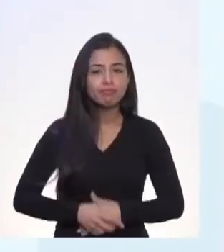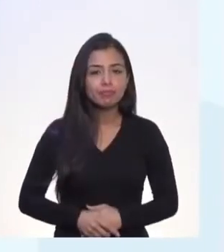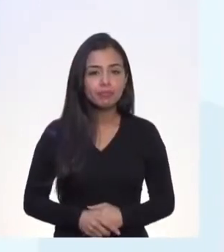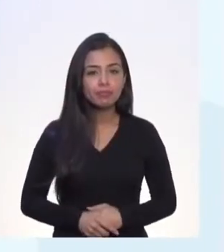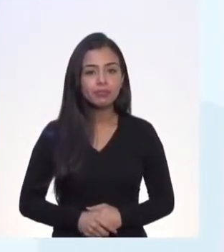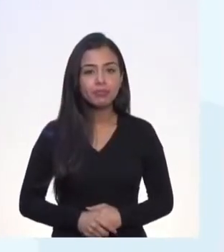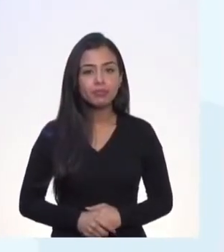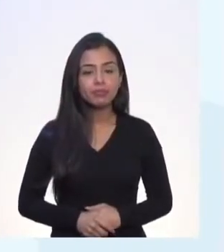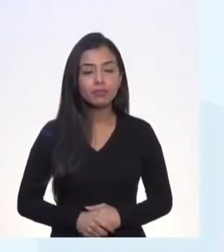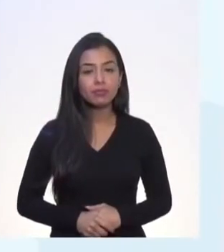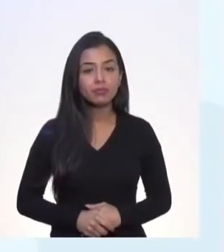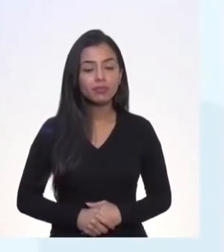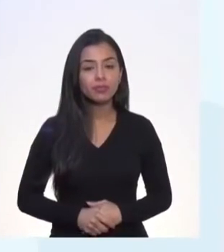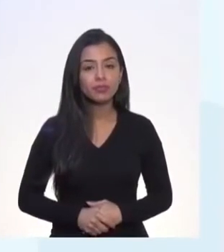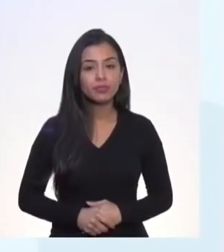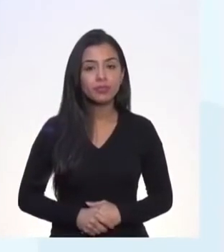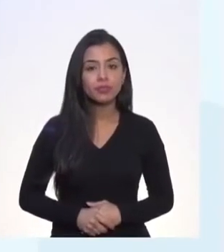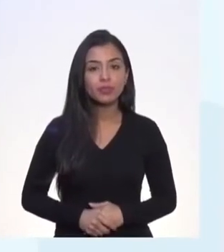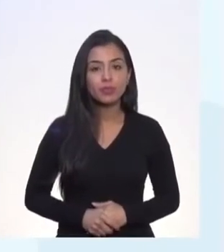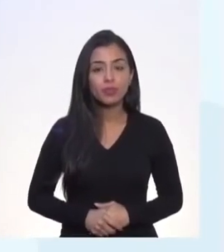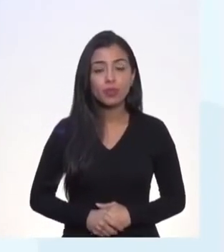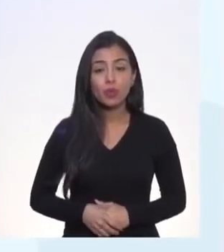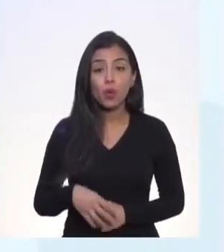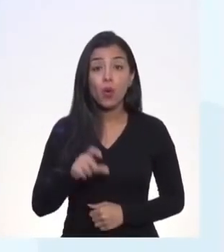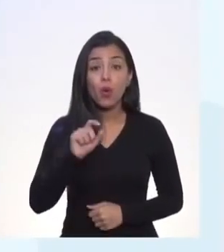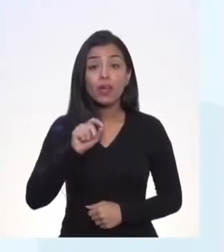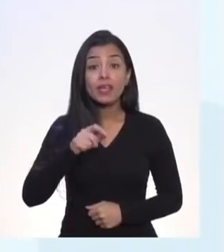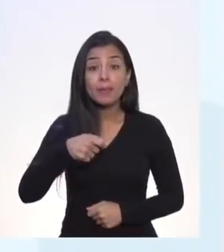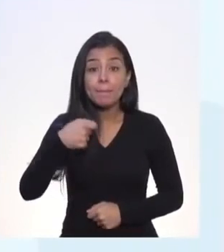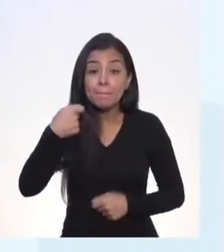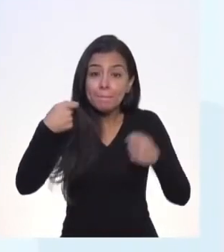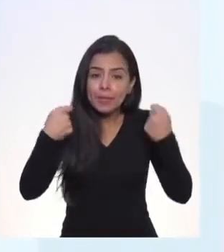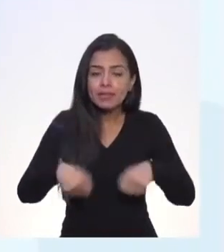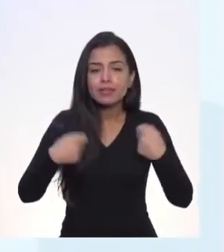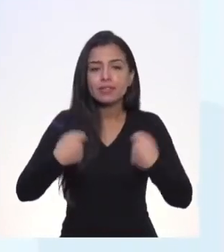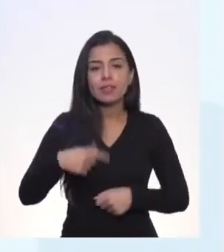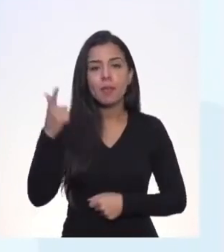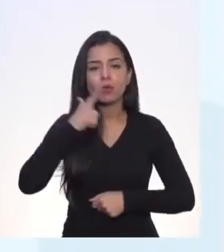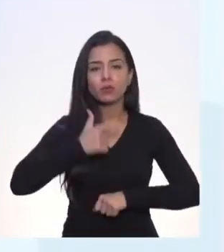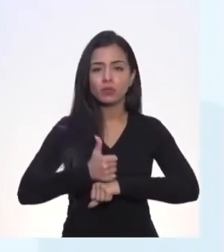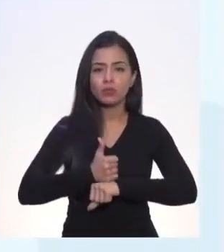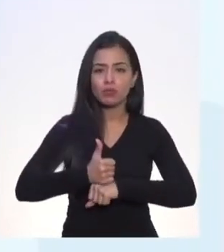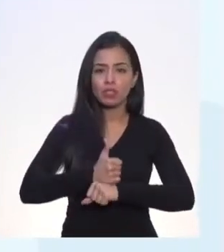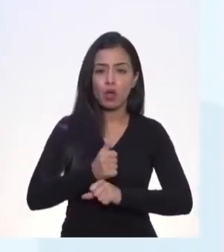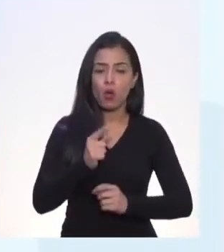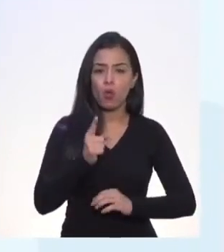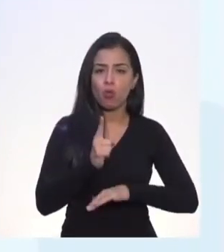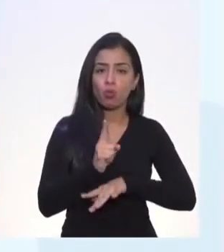Do que é preciso para ser astronauta? É muito